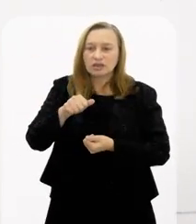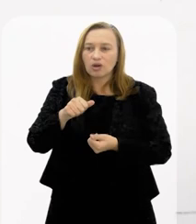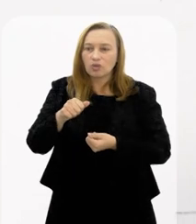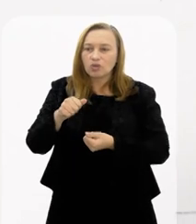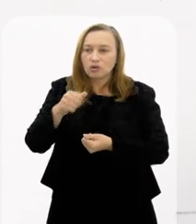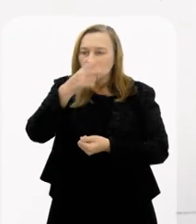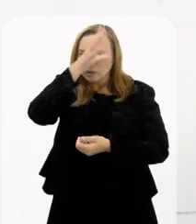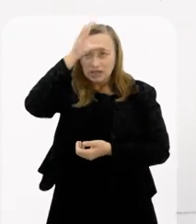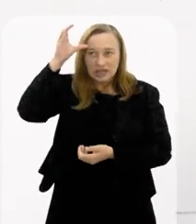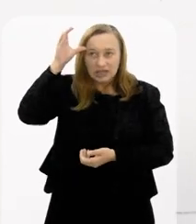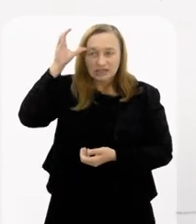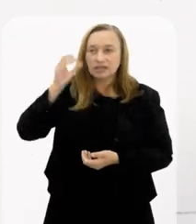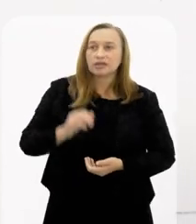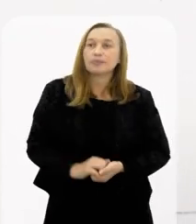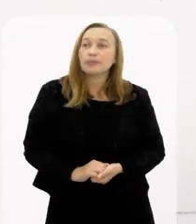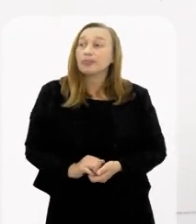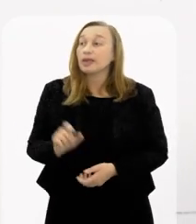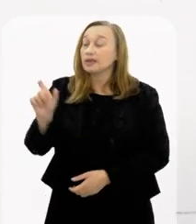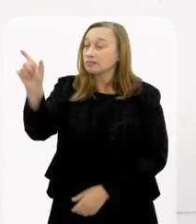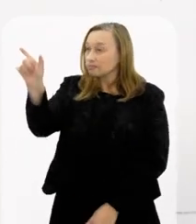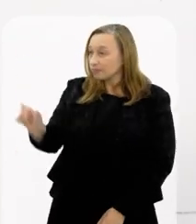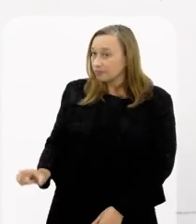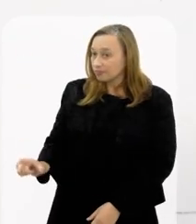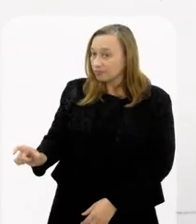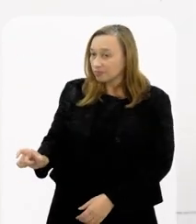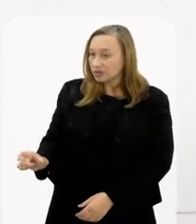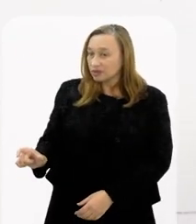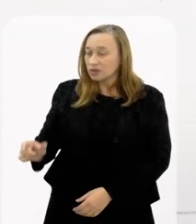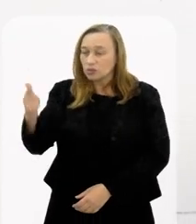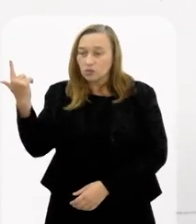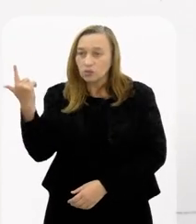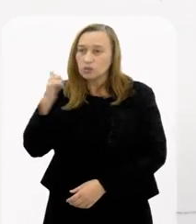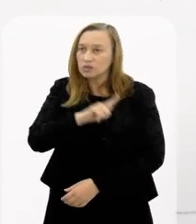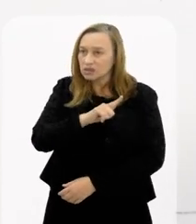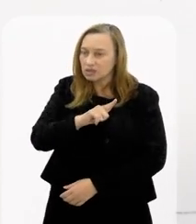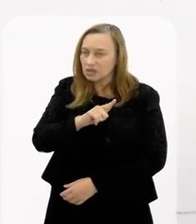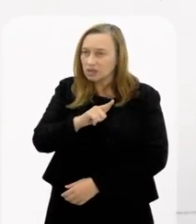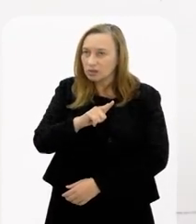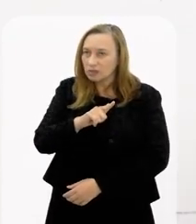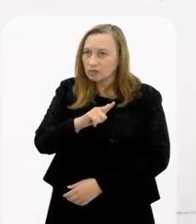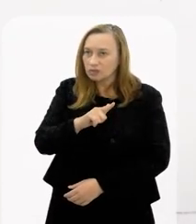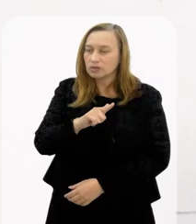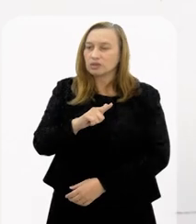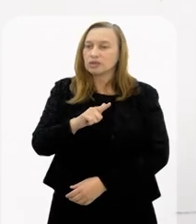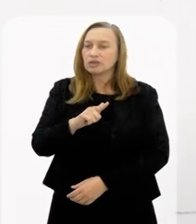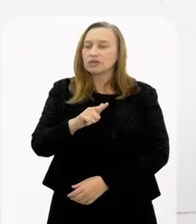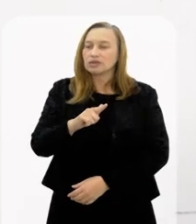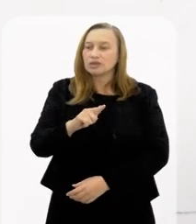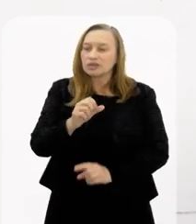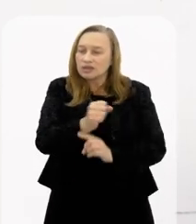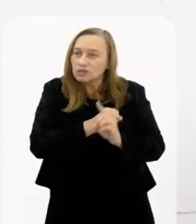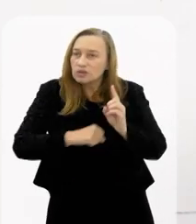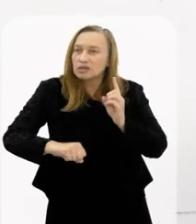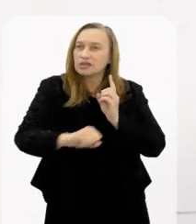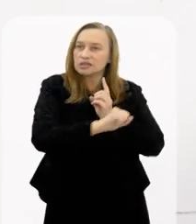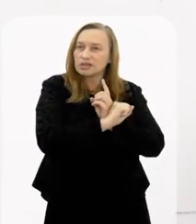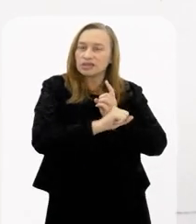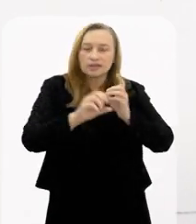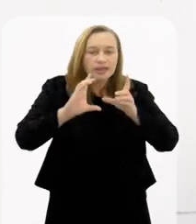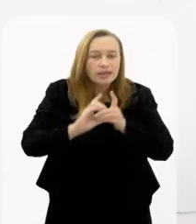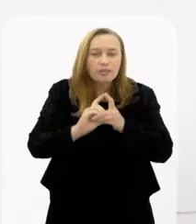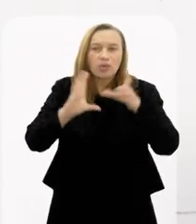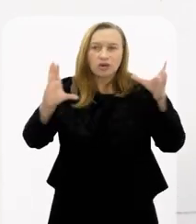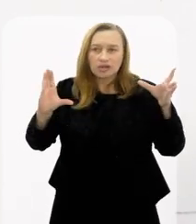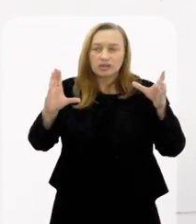Consumidor Exatamente esse sujeito que ganhou notoriedade aí na modernidade na sociedade na